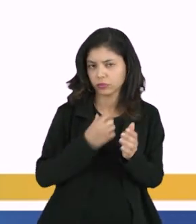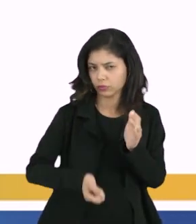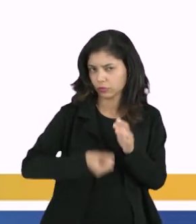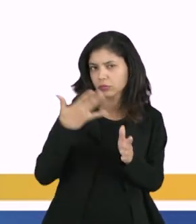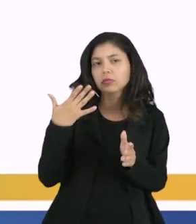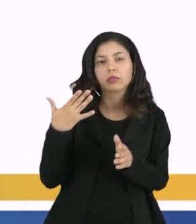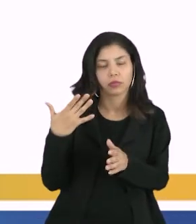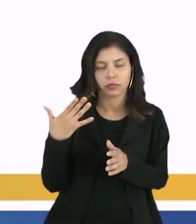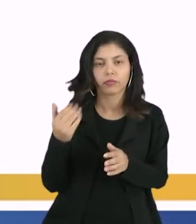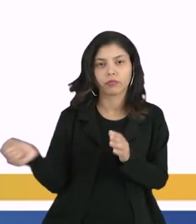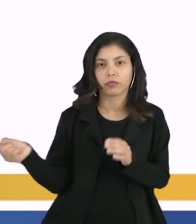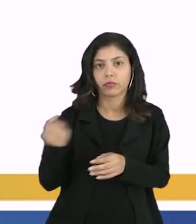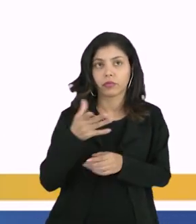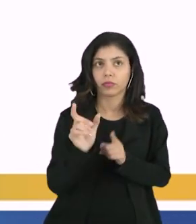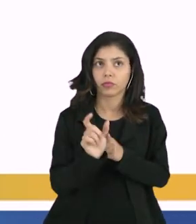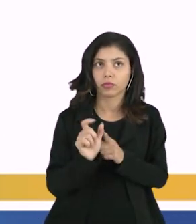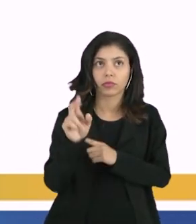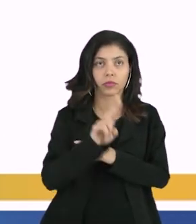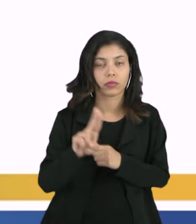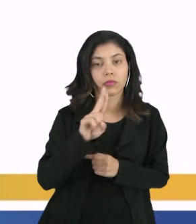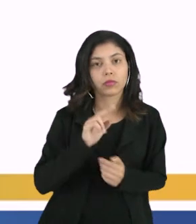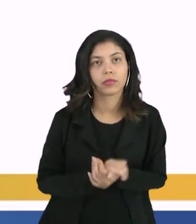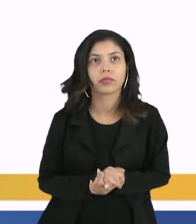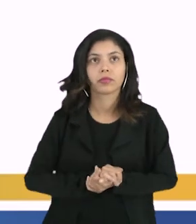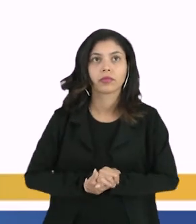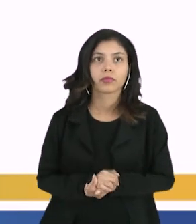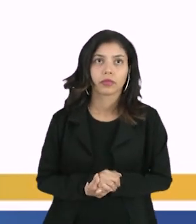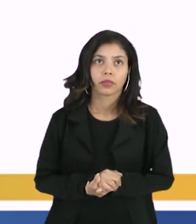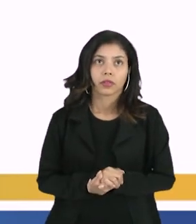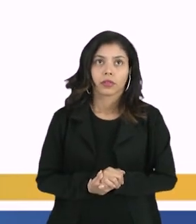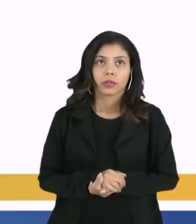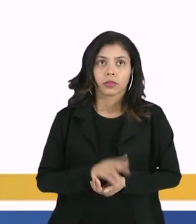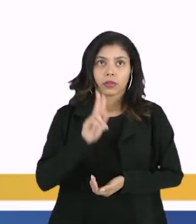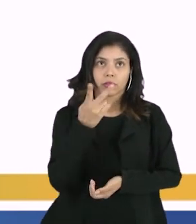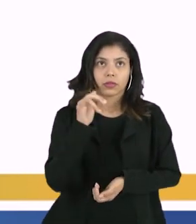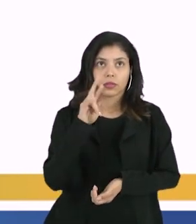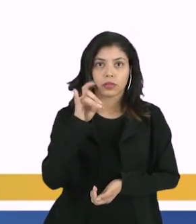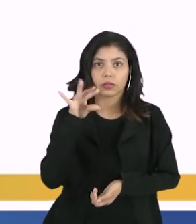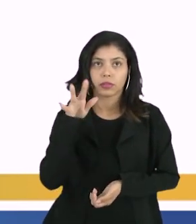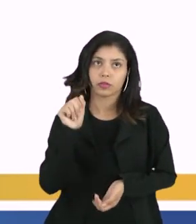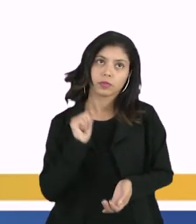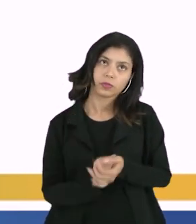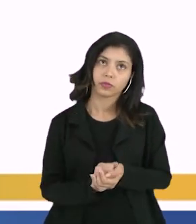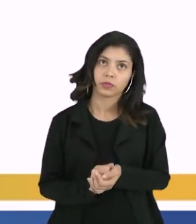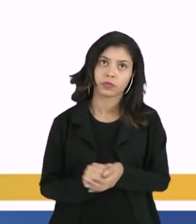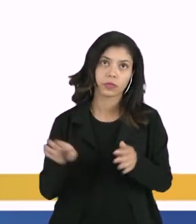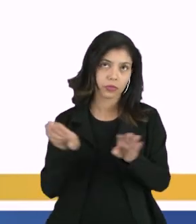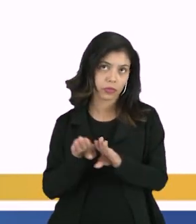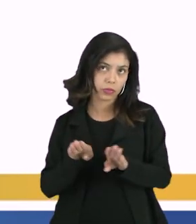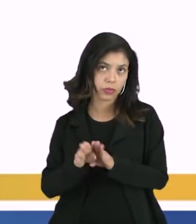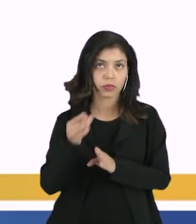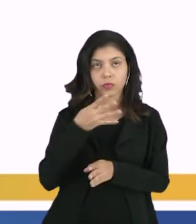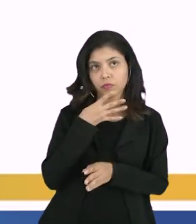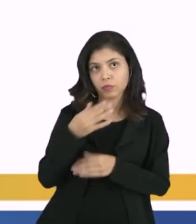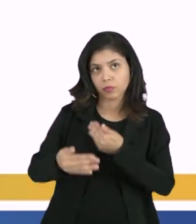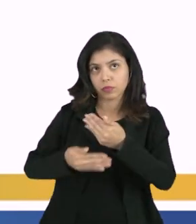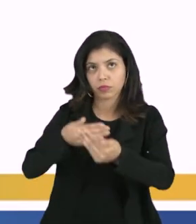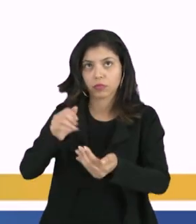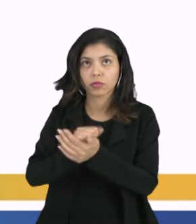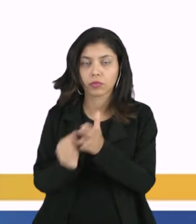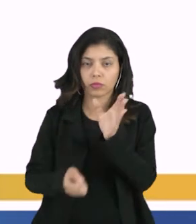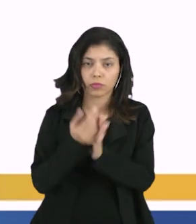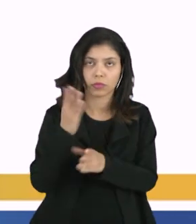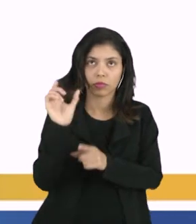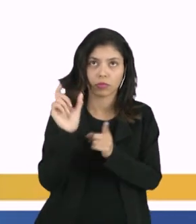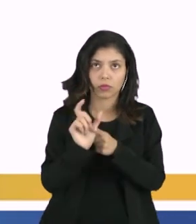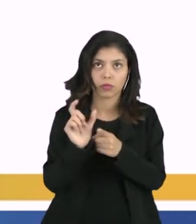ele cria novas palavras, ele utiliza muito neologismo. Nós temos também o hibridismo. O hibridismo também é um processo de formação